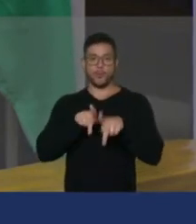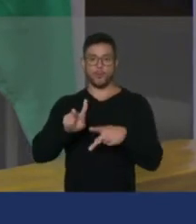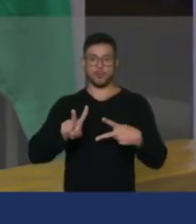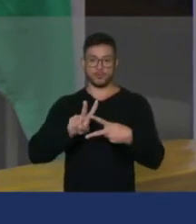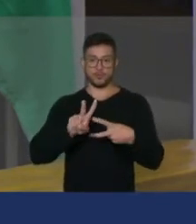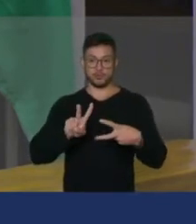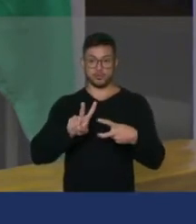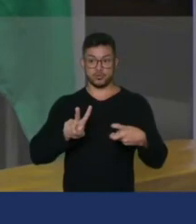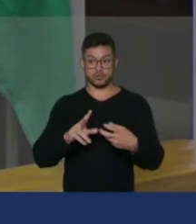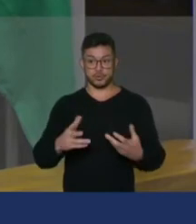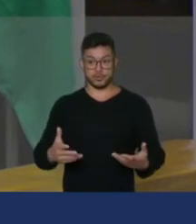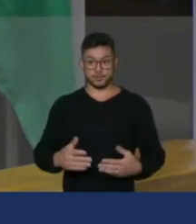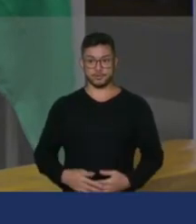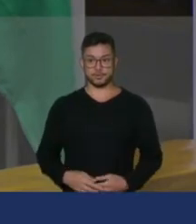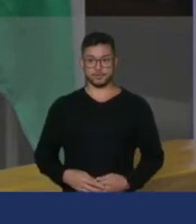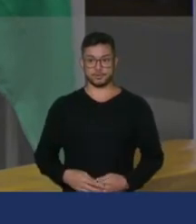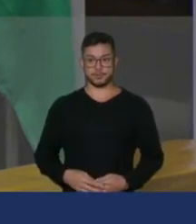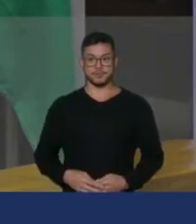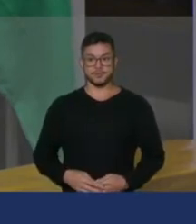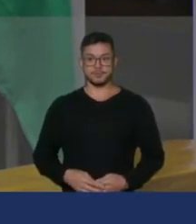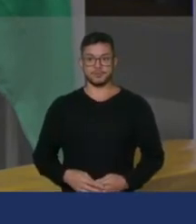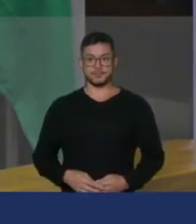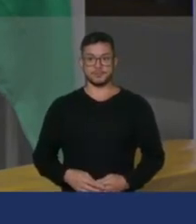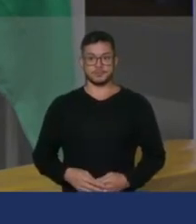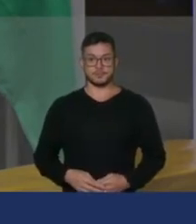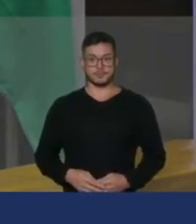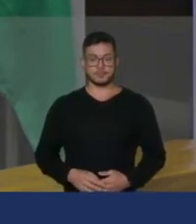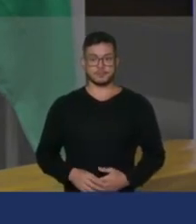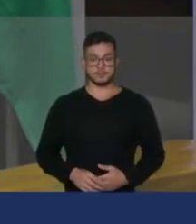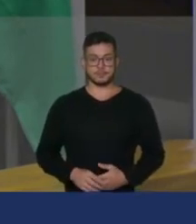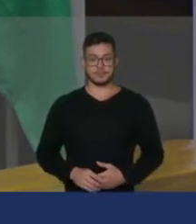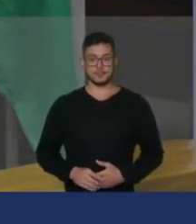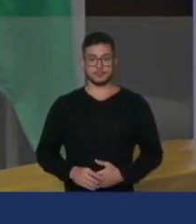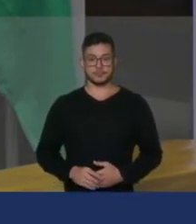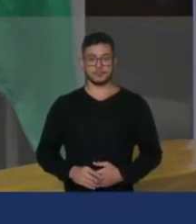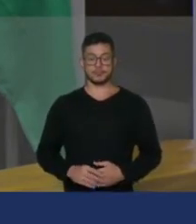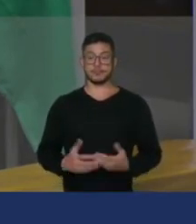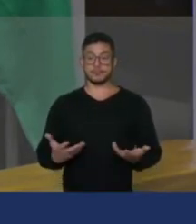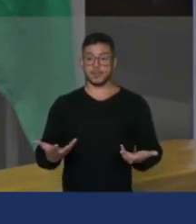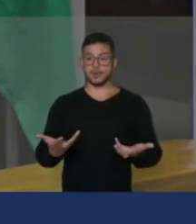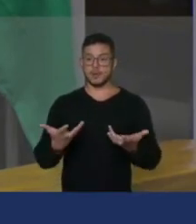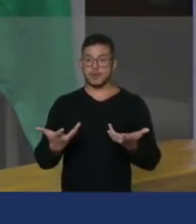Para fechar aqui, que eu acho que são só 5 minutos, eu não queria deixar passar isso aqui.